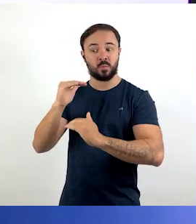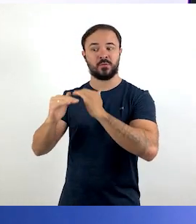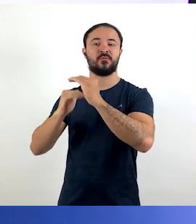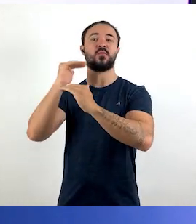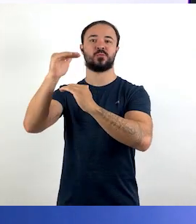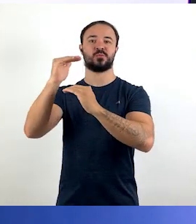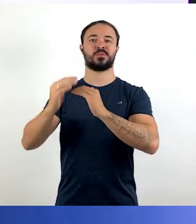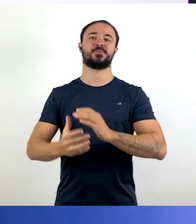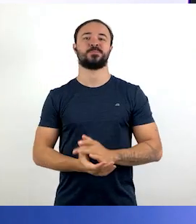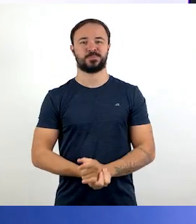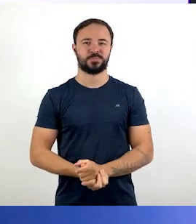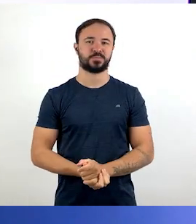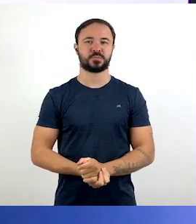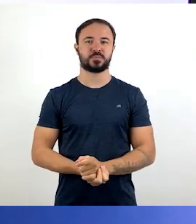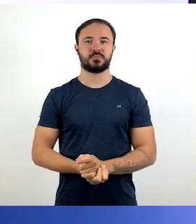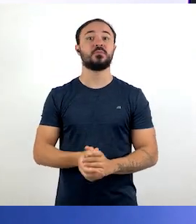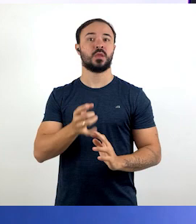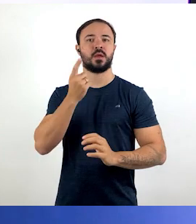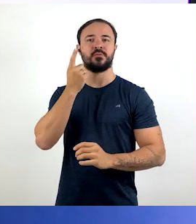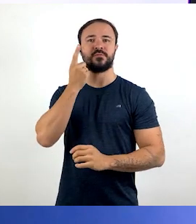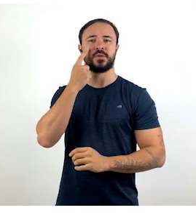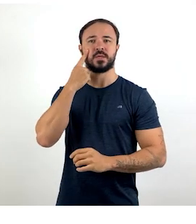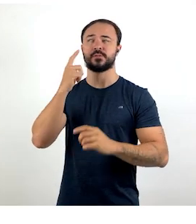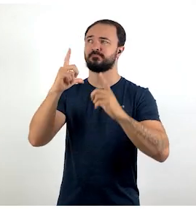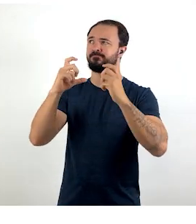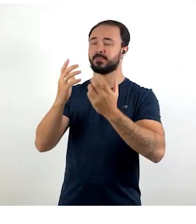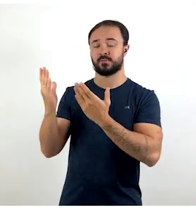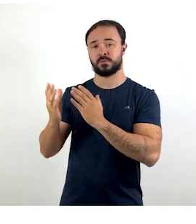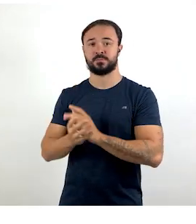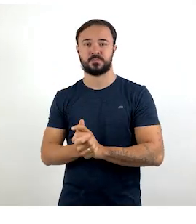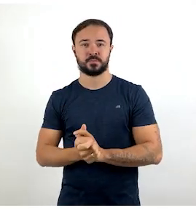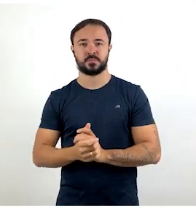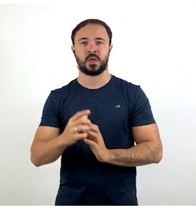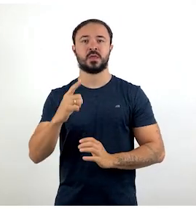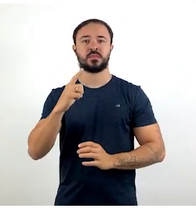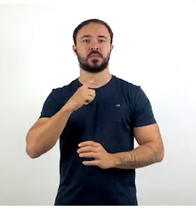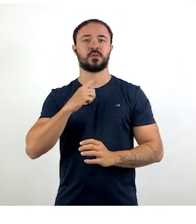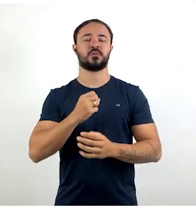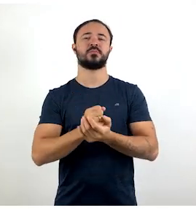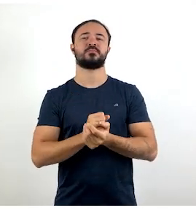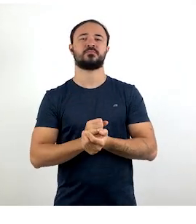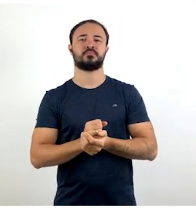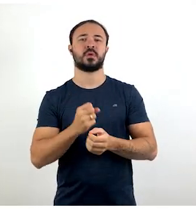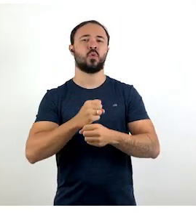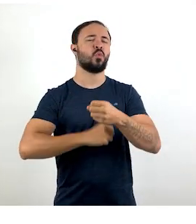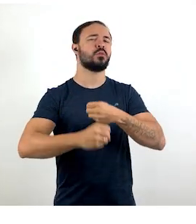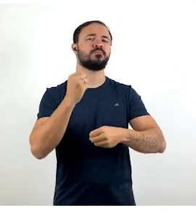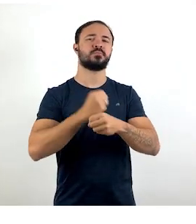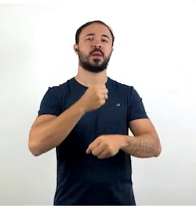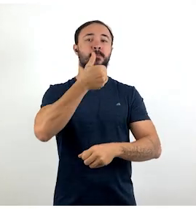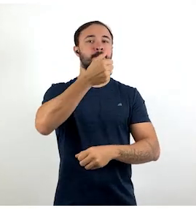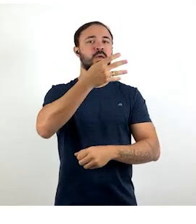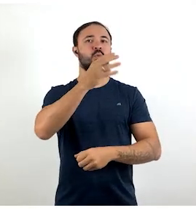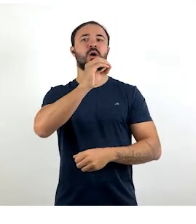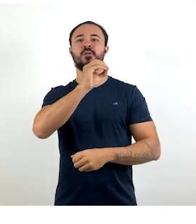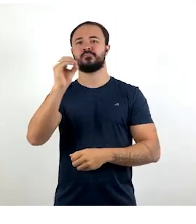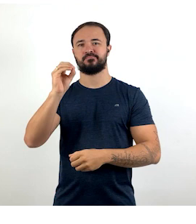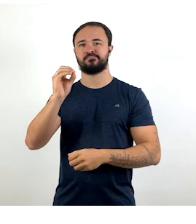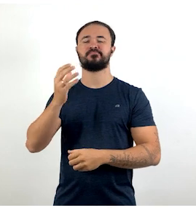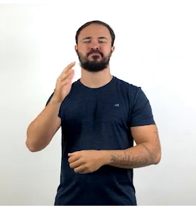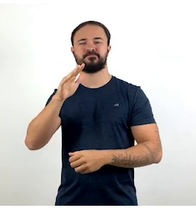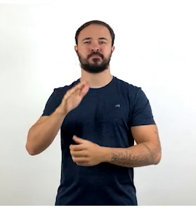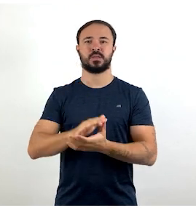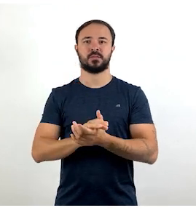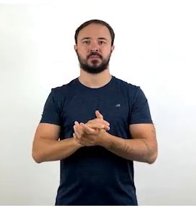tempo. Vamos analisar a imagem. Nós temos aqui no 1400, aproximadamente,